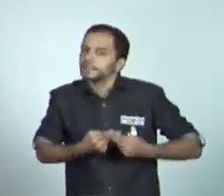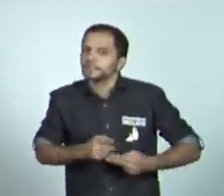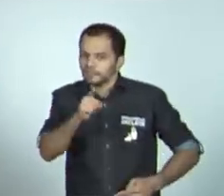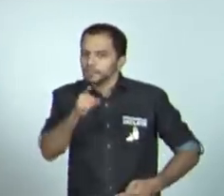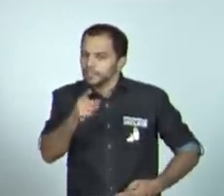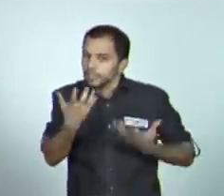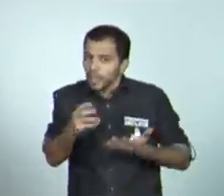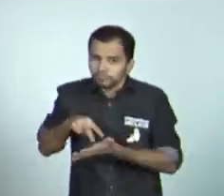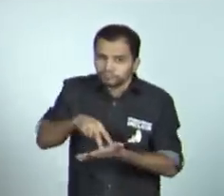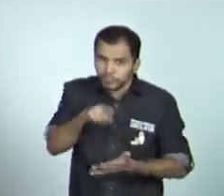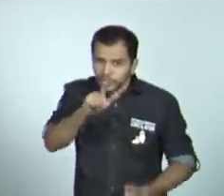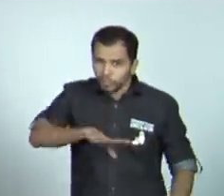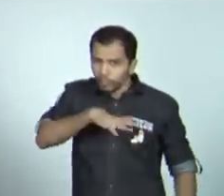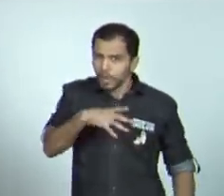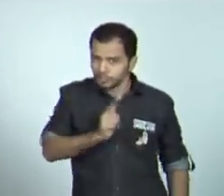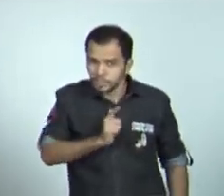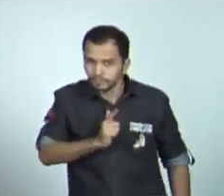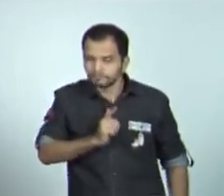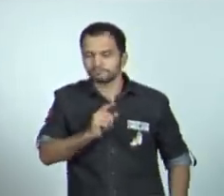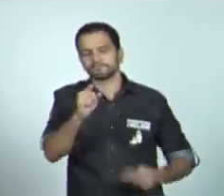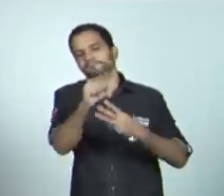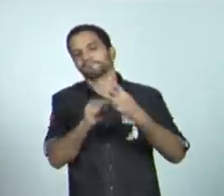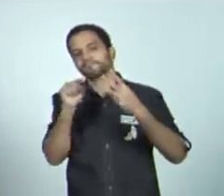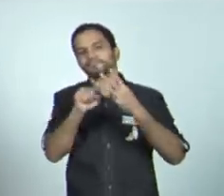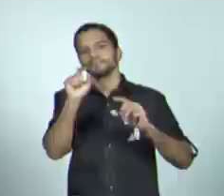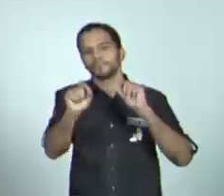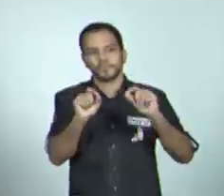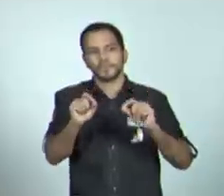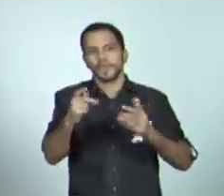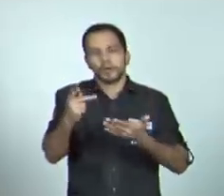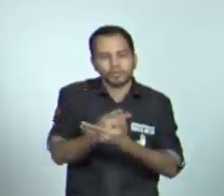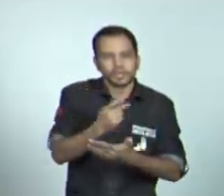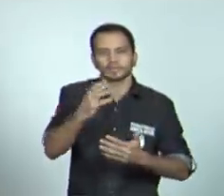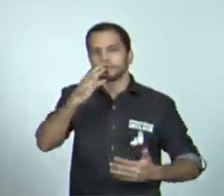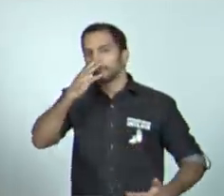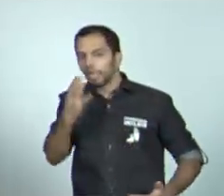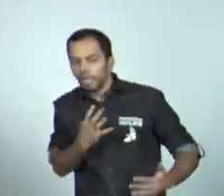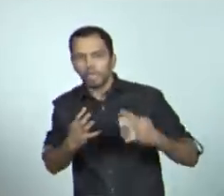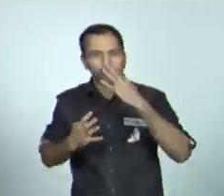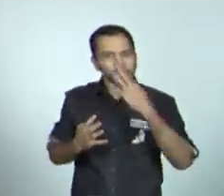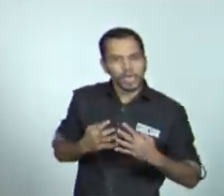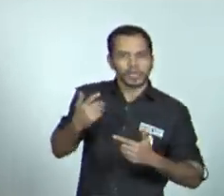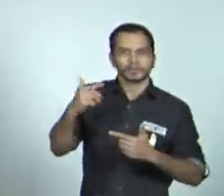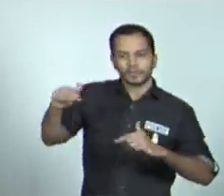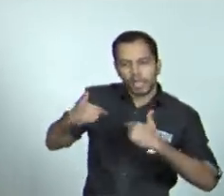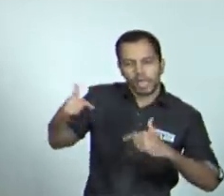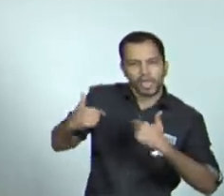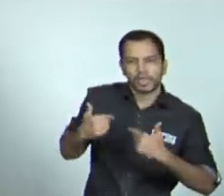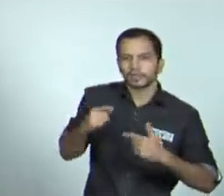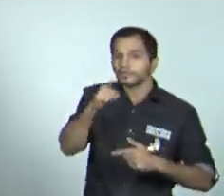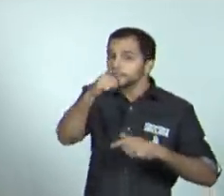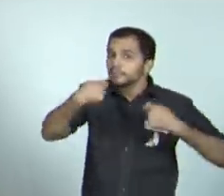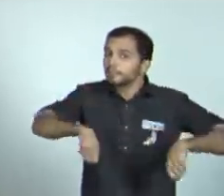por isso em terceiro lugar diante das ameaças e esteja atento